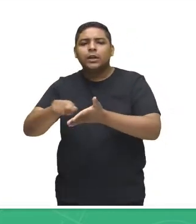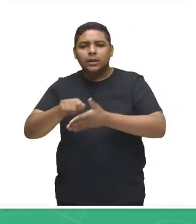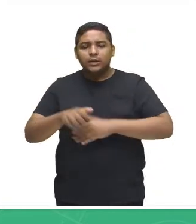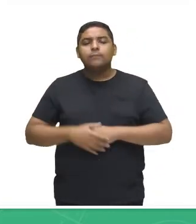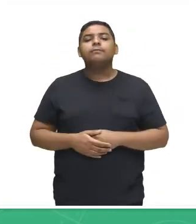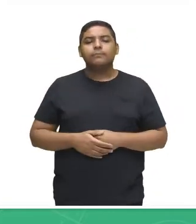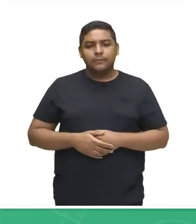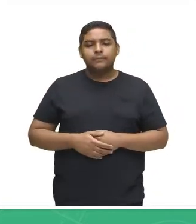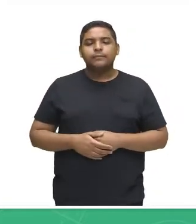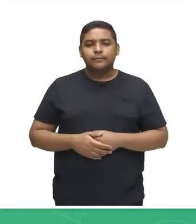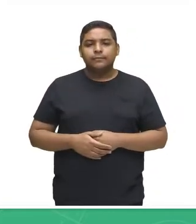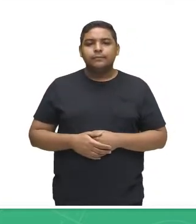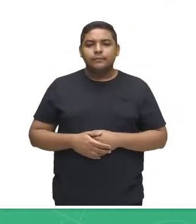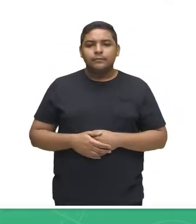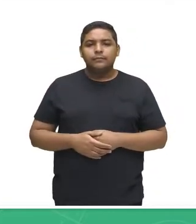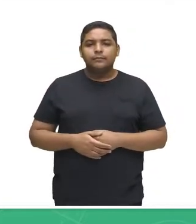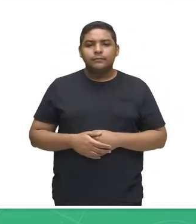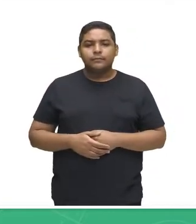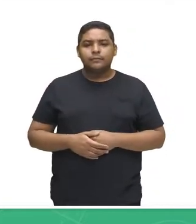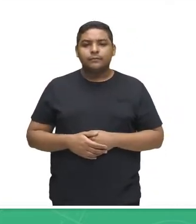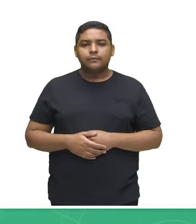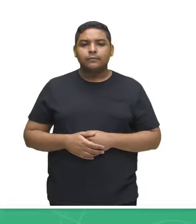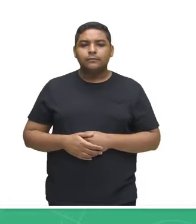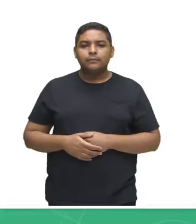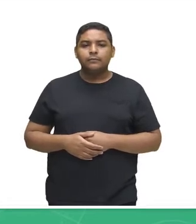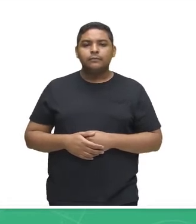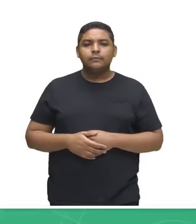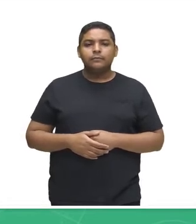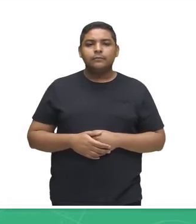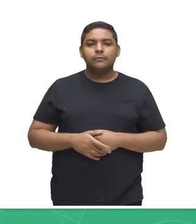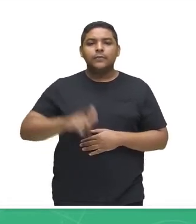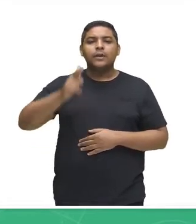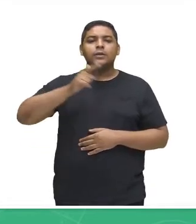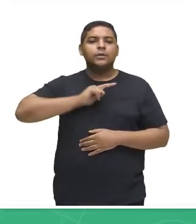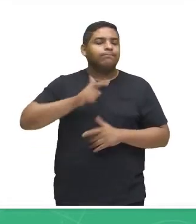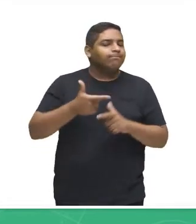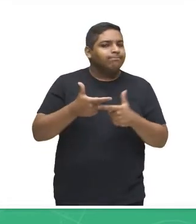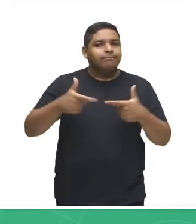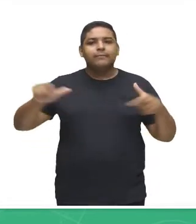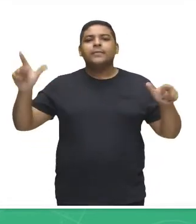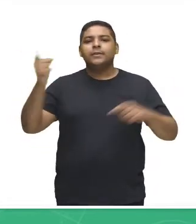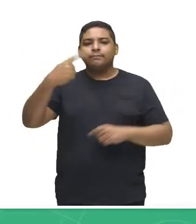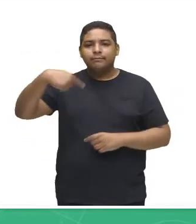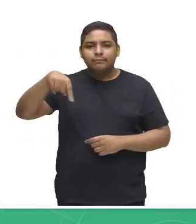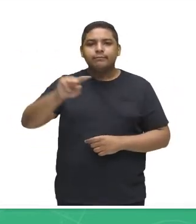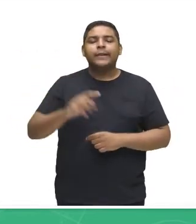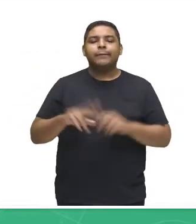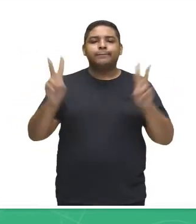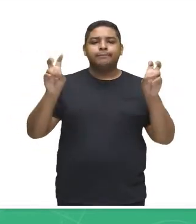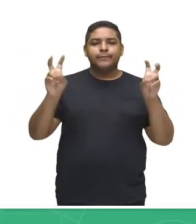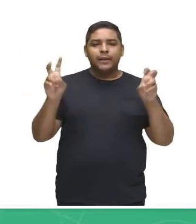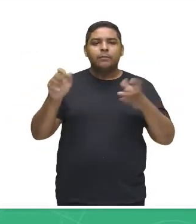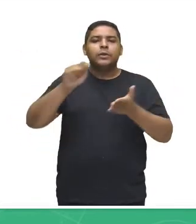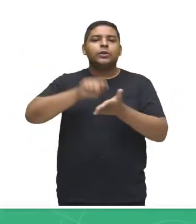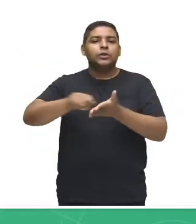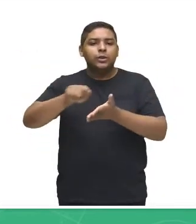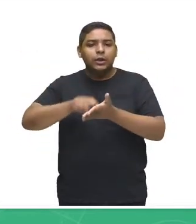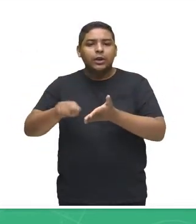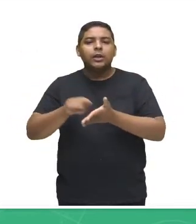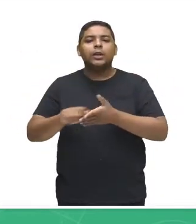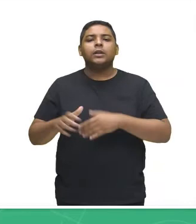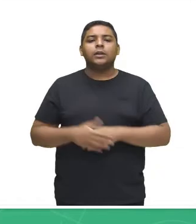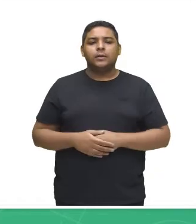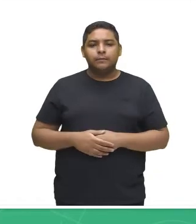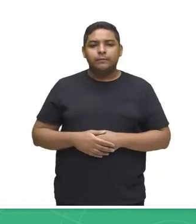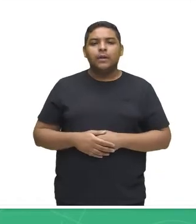som. Então nós temos aí já, né, um grande acontecimento que eles vão deixar para nós. Não só a escrita, mas também a astronomia,